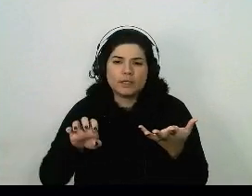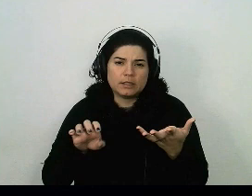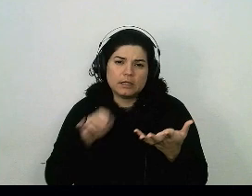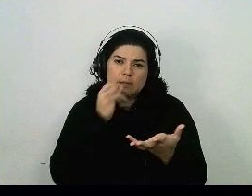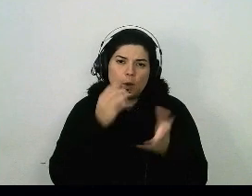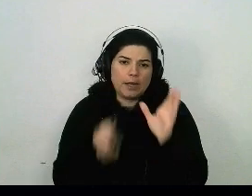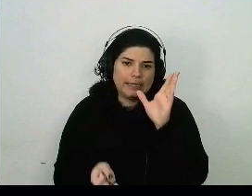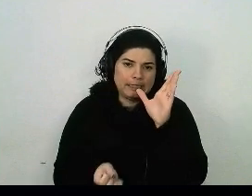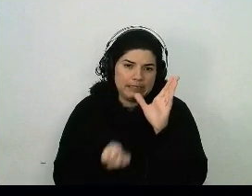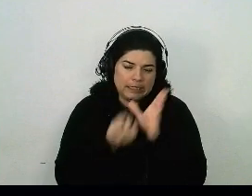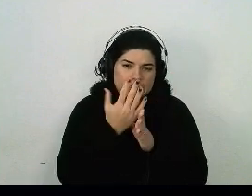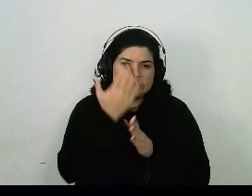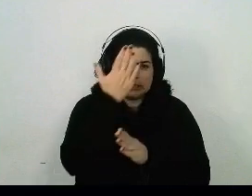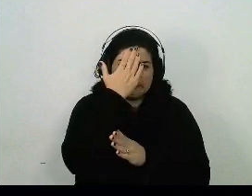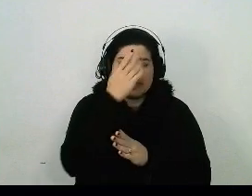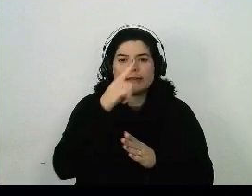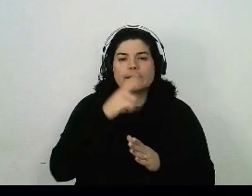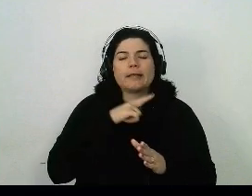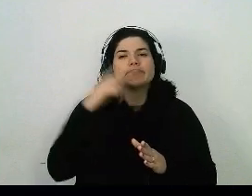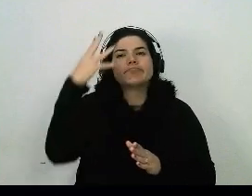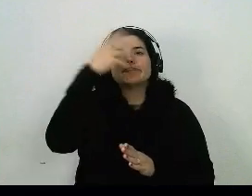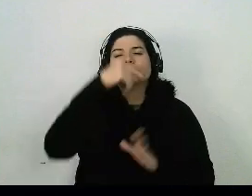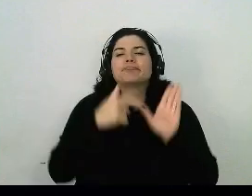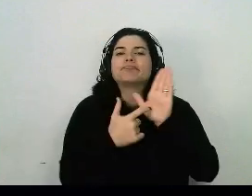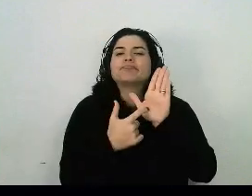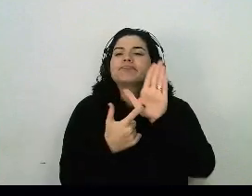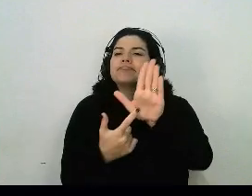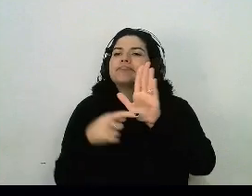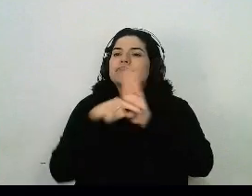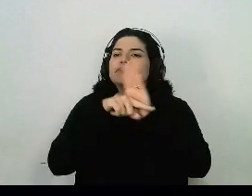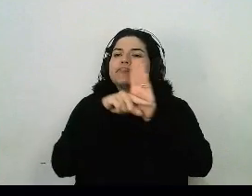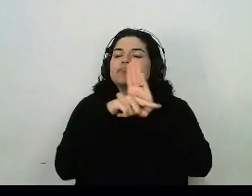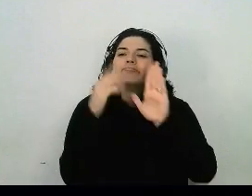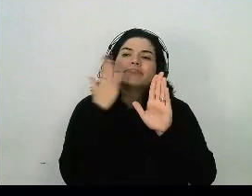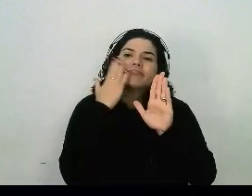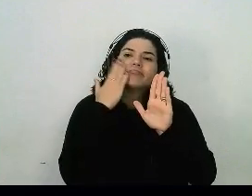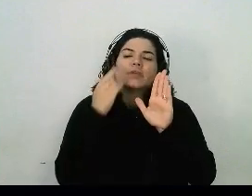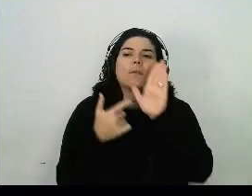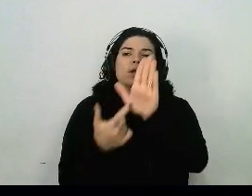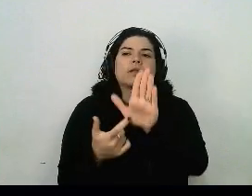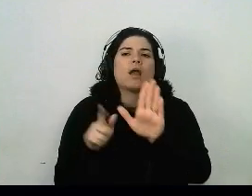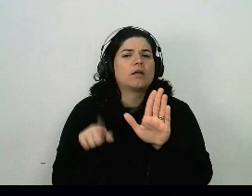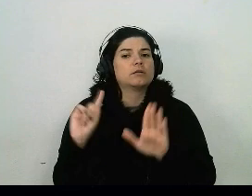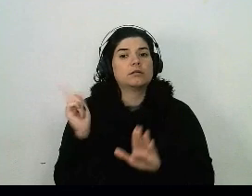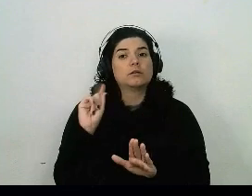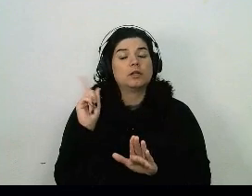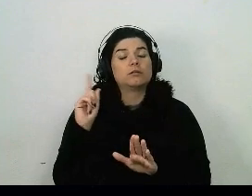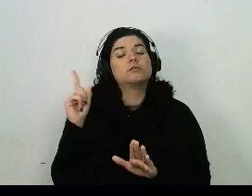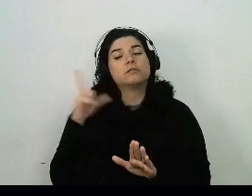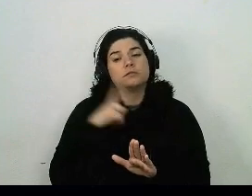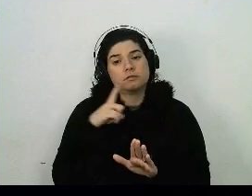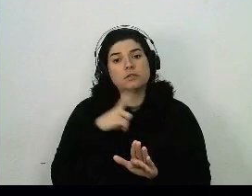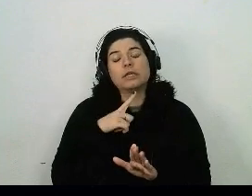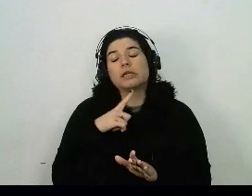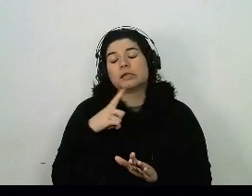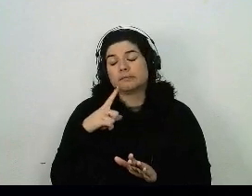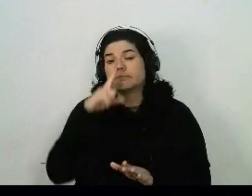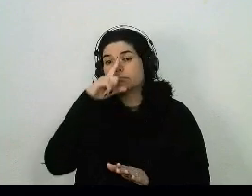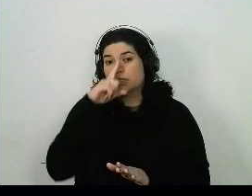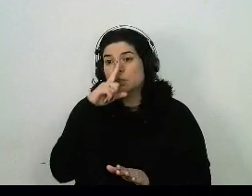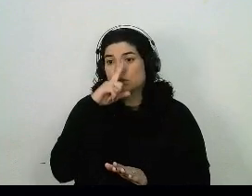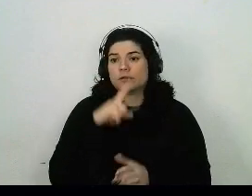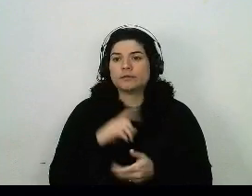dashboard bonito para mostrar para o seu diretor é uma das primeiras armadilhas que a gente fala de métrica métrica por métrica só para a gente ter um dashboard bonitão